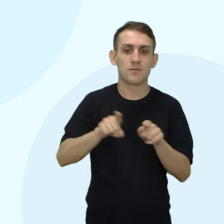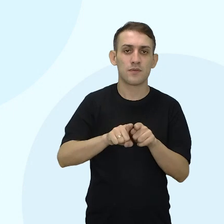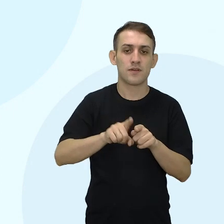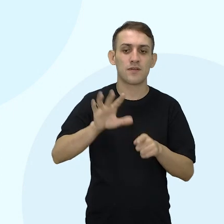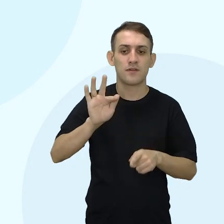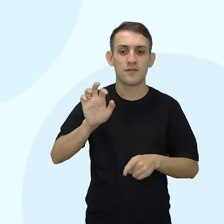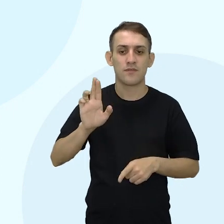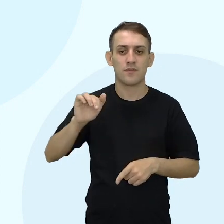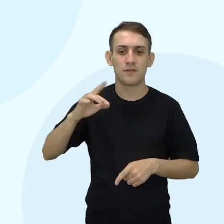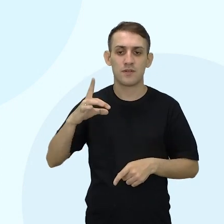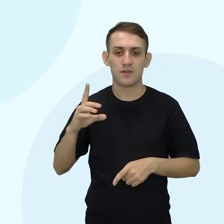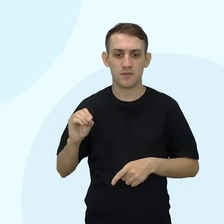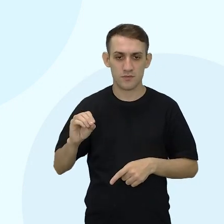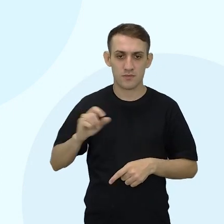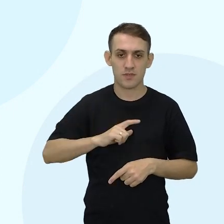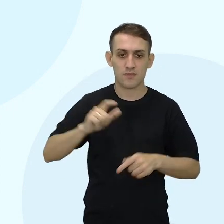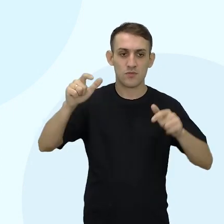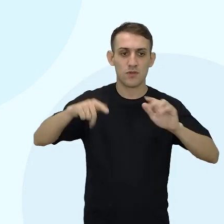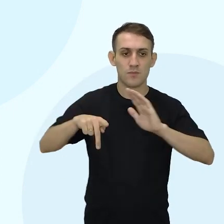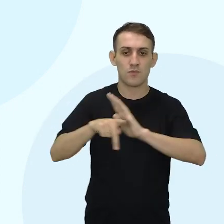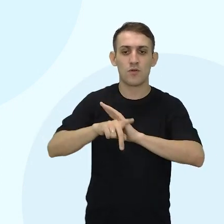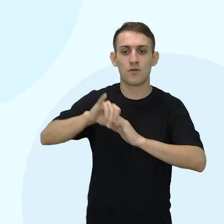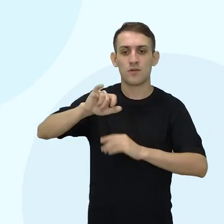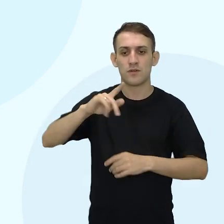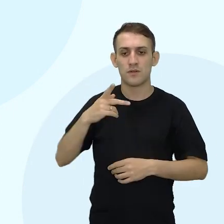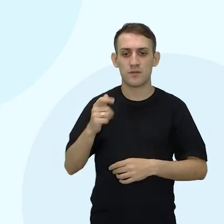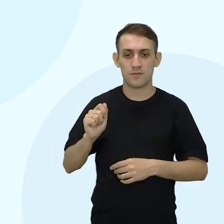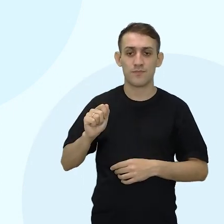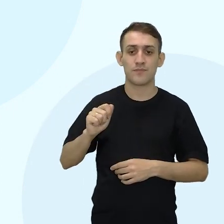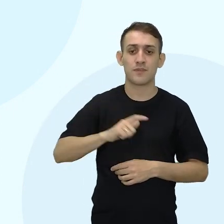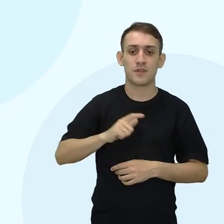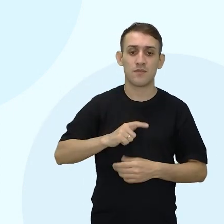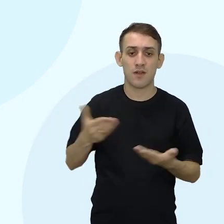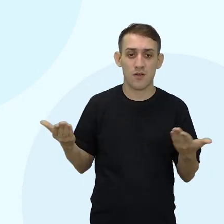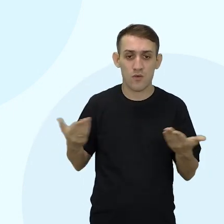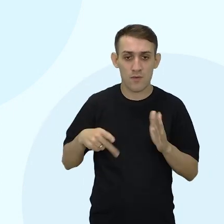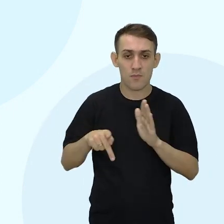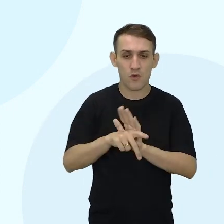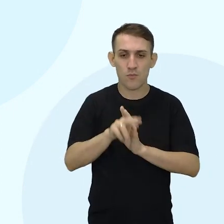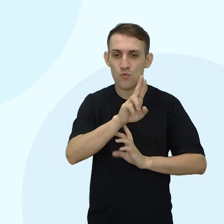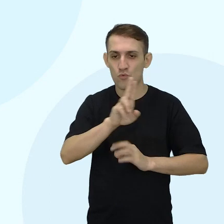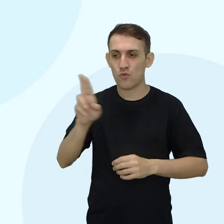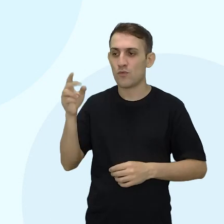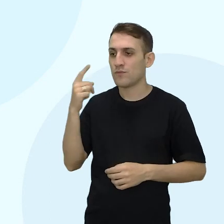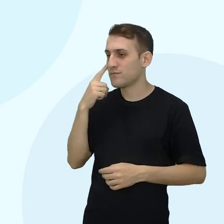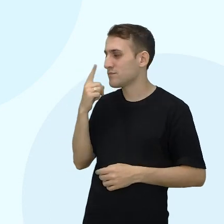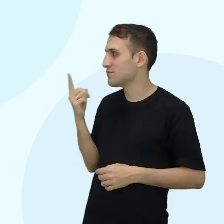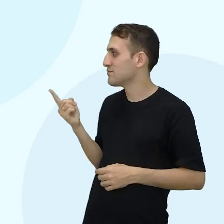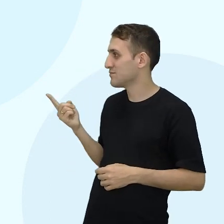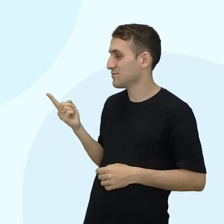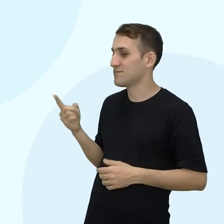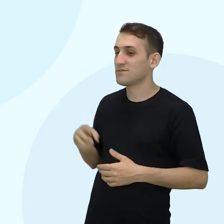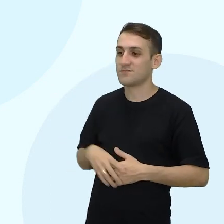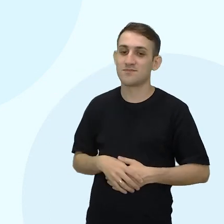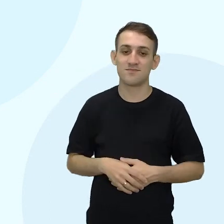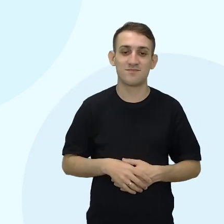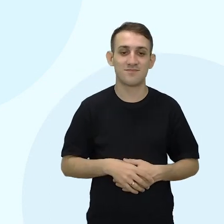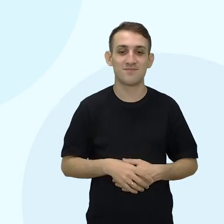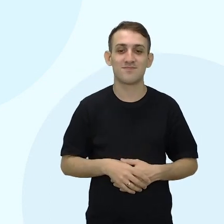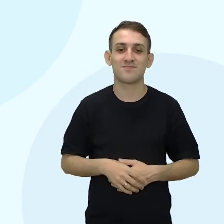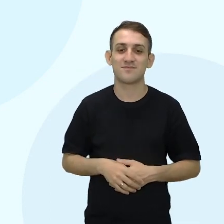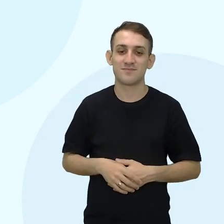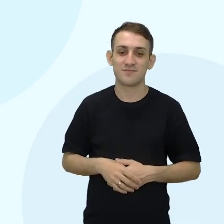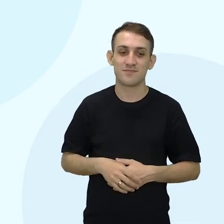de Noronha, da ilha de São João, atual ilha de Fernando Montenegro. Fernando